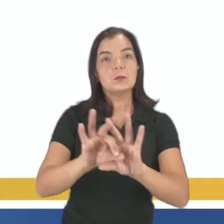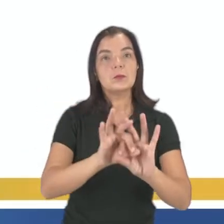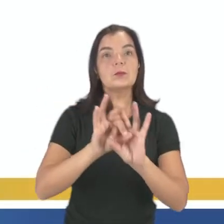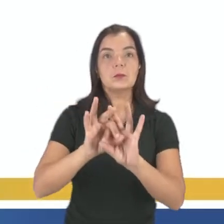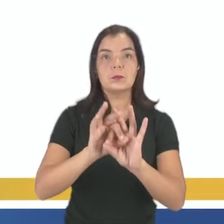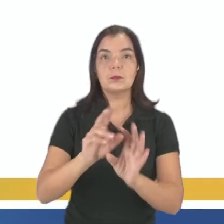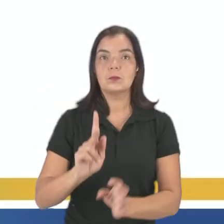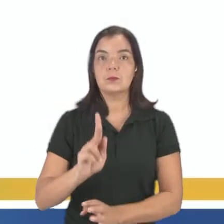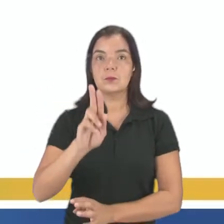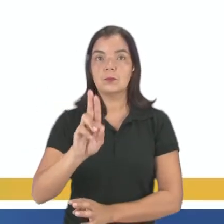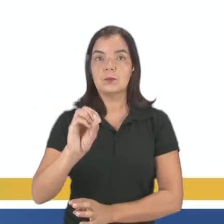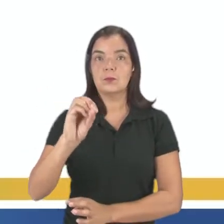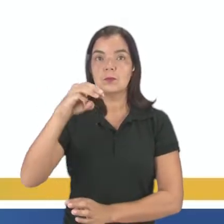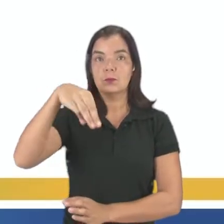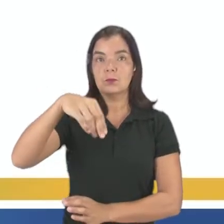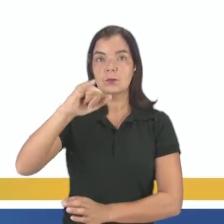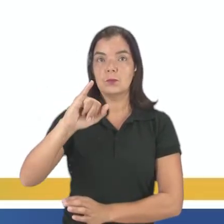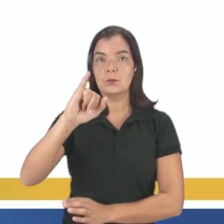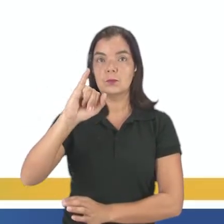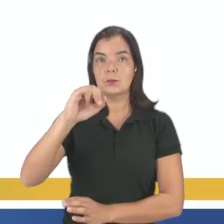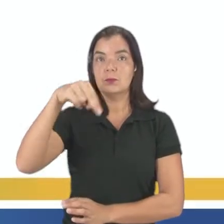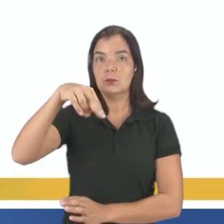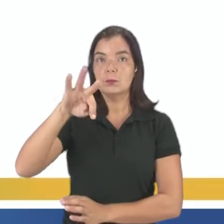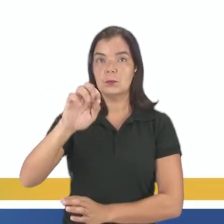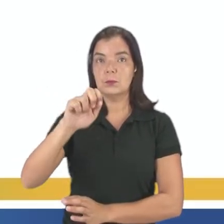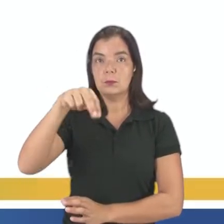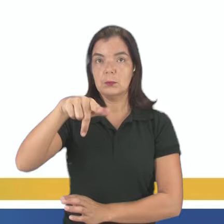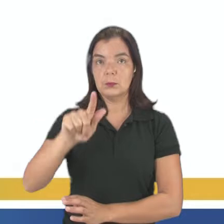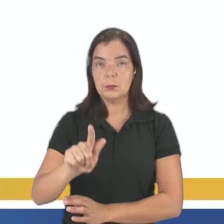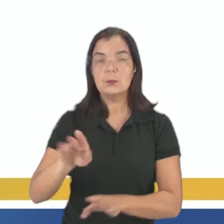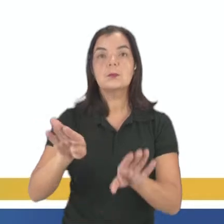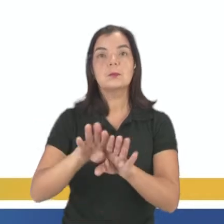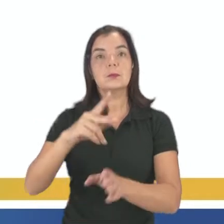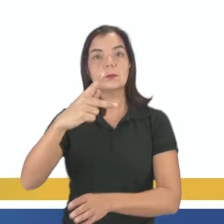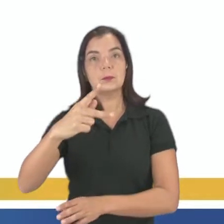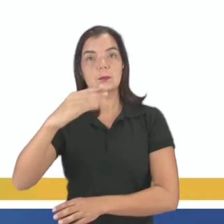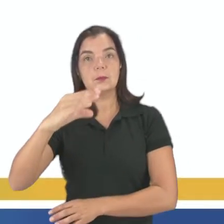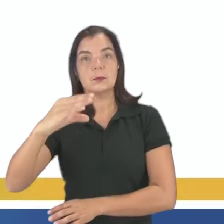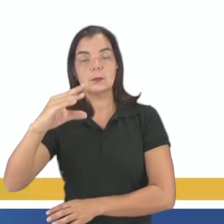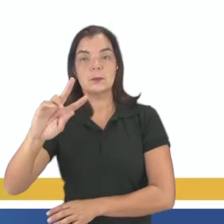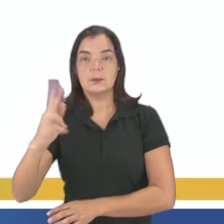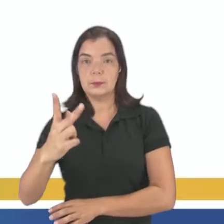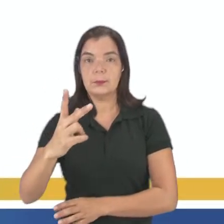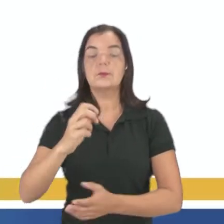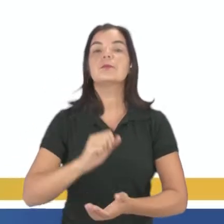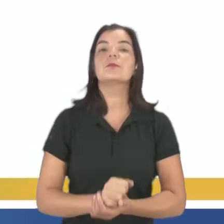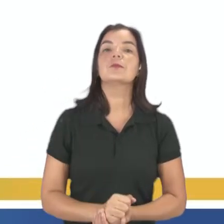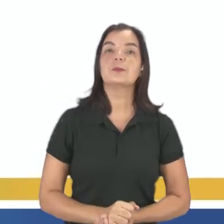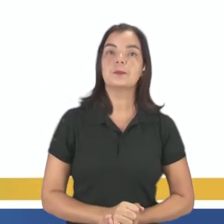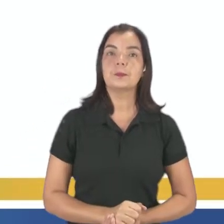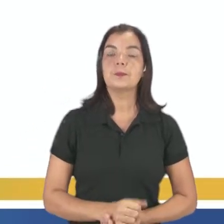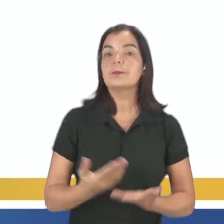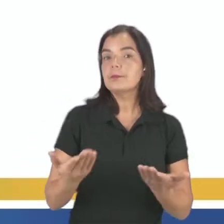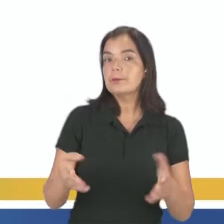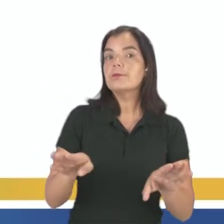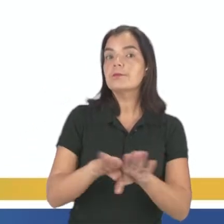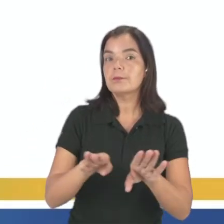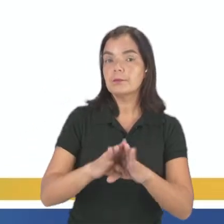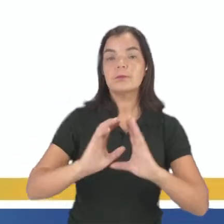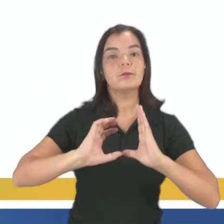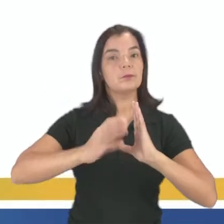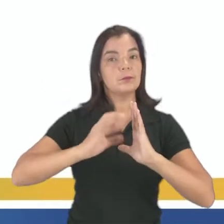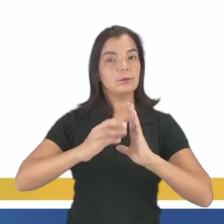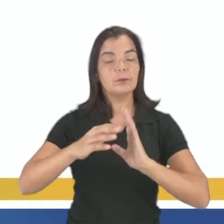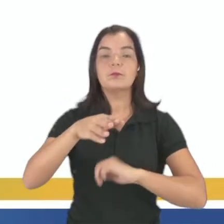aliança entre o PCC, né, o Partido Comunista Chinês, e o Kuomintang, né, que aí é esse partido